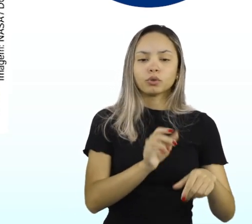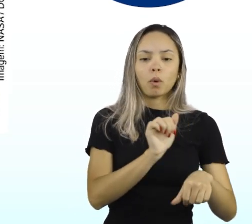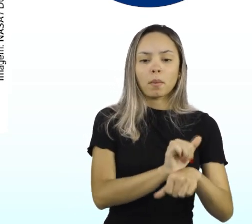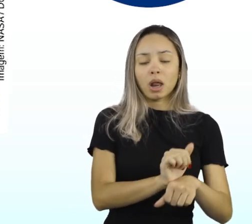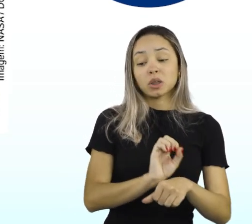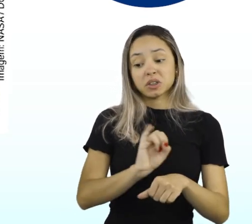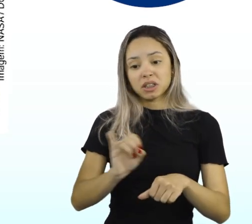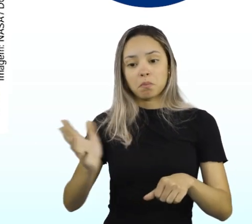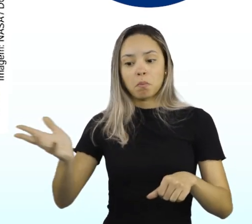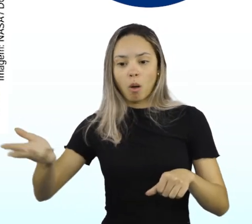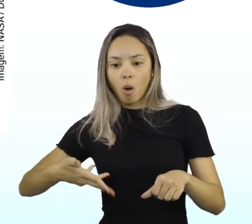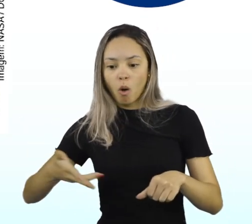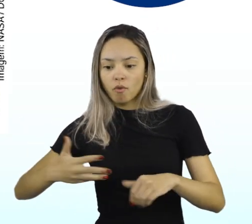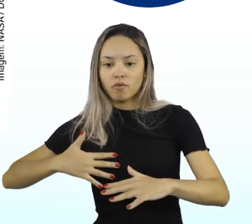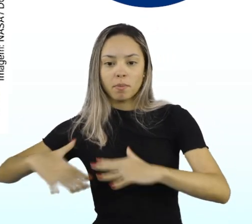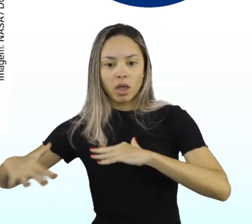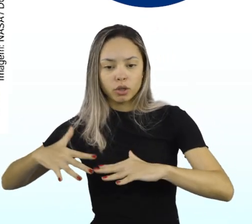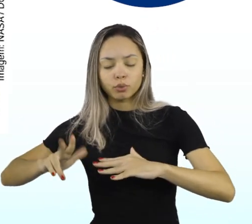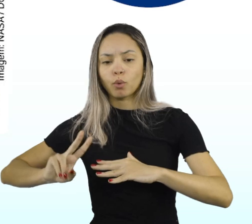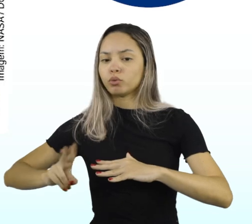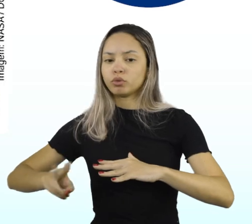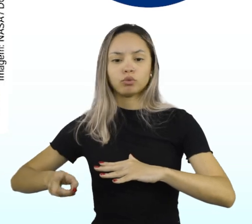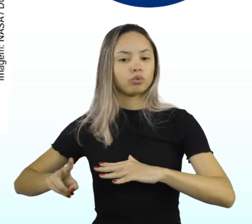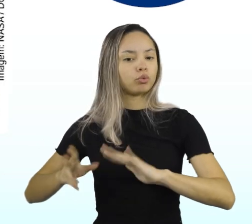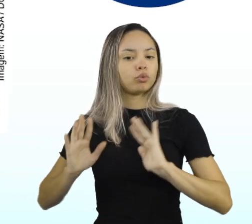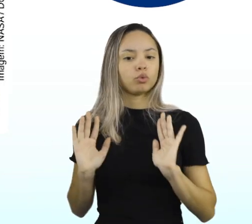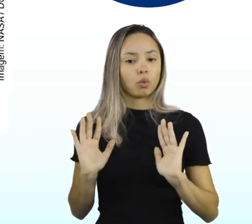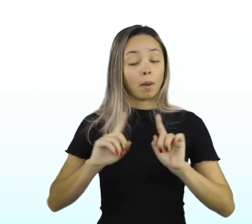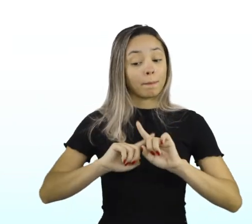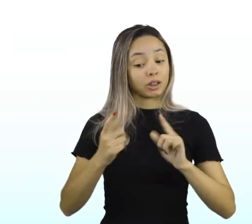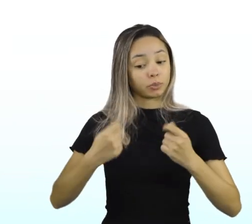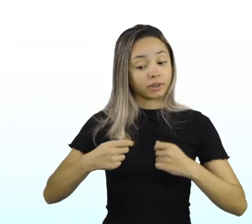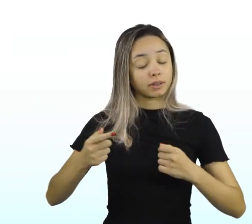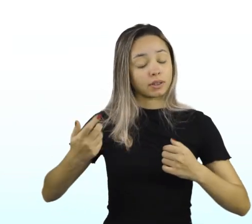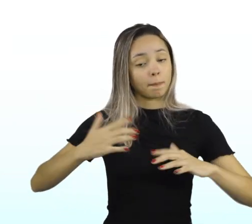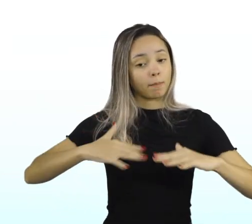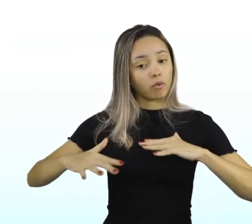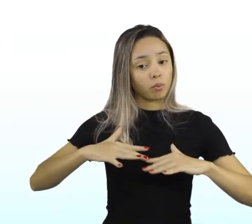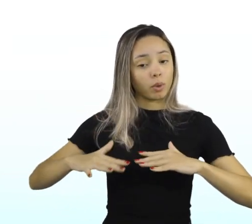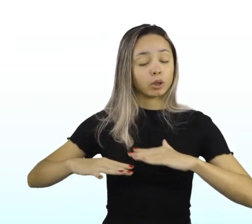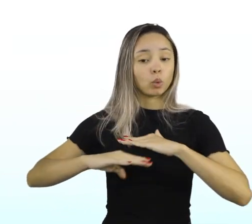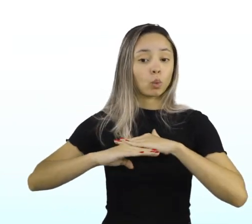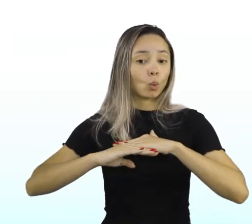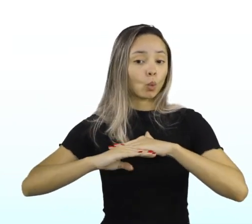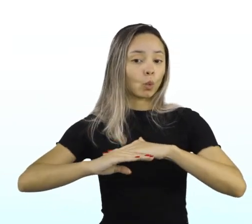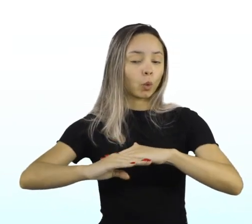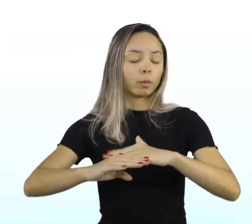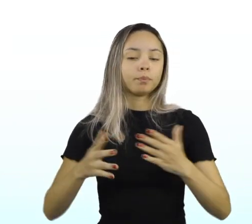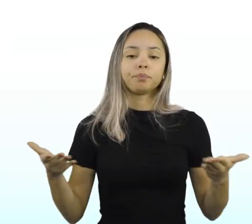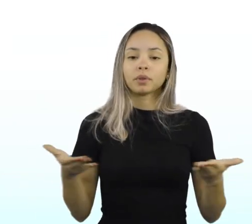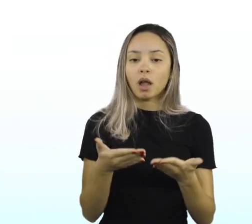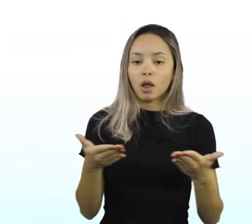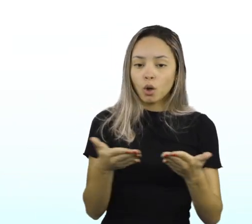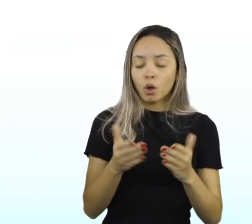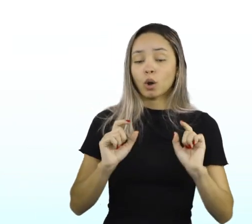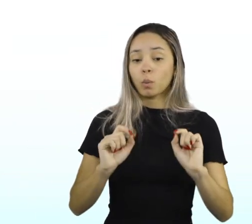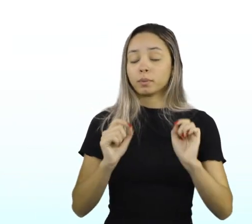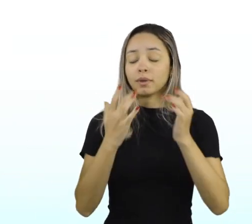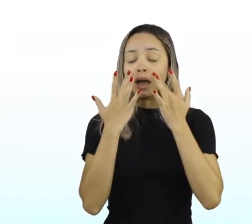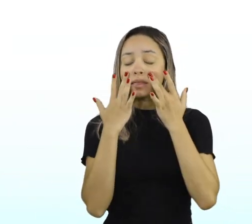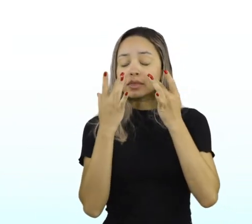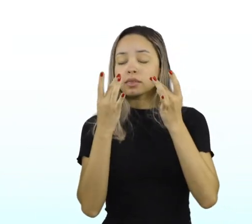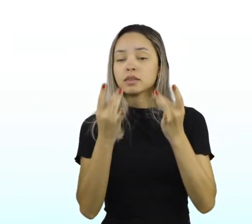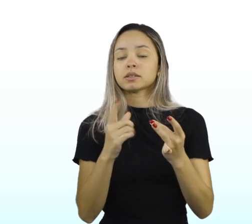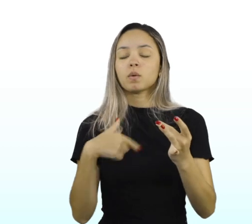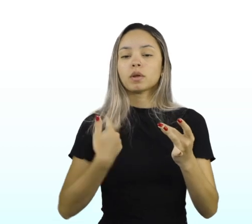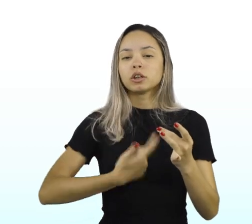estará em movimento, sendo esse um movimento uniforme. Muito bem, vamos seguir então, porque agora, ó, presta atenção, porque